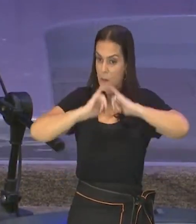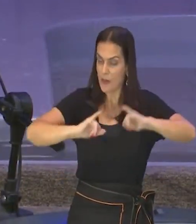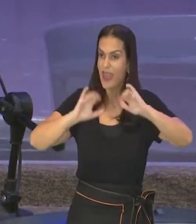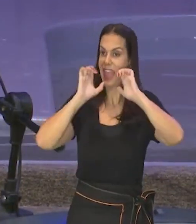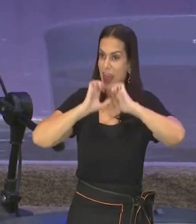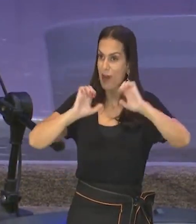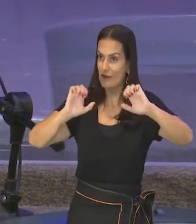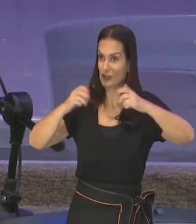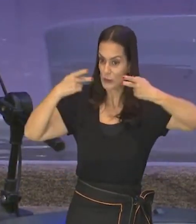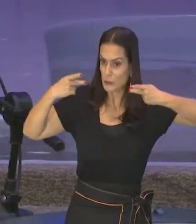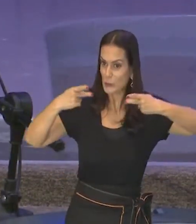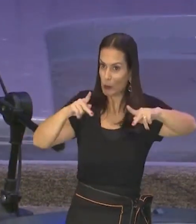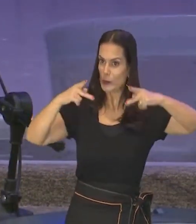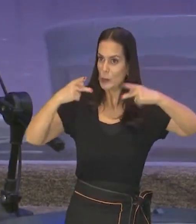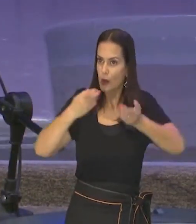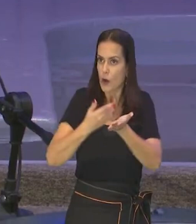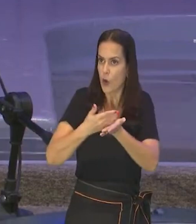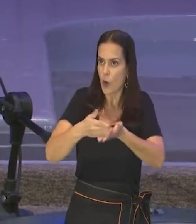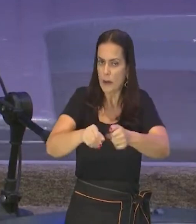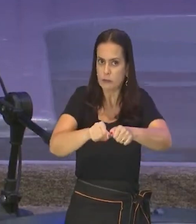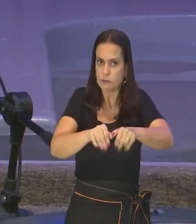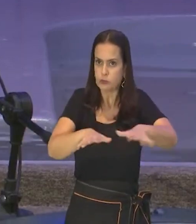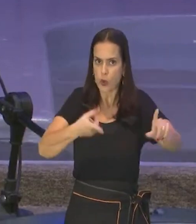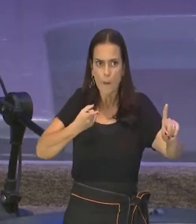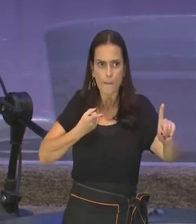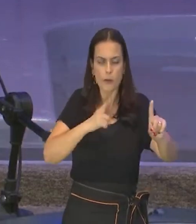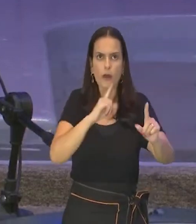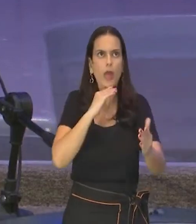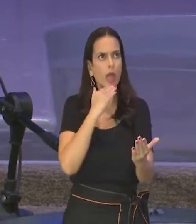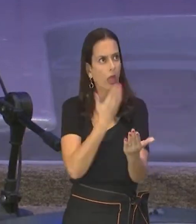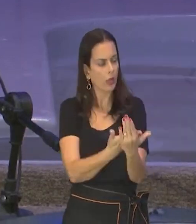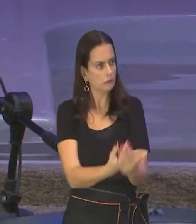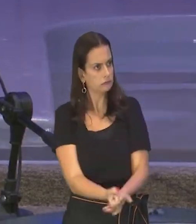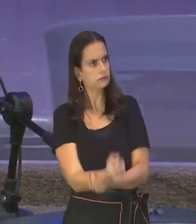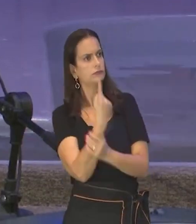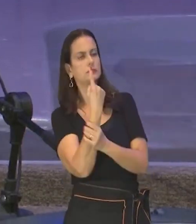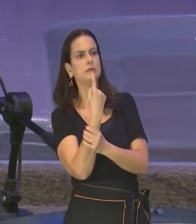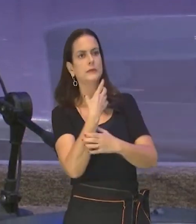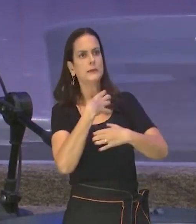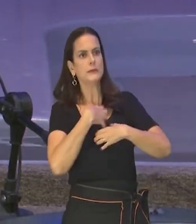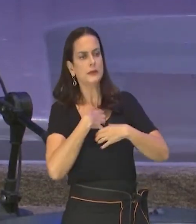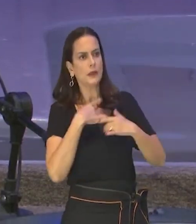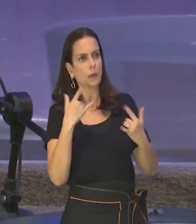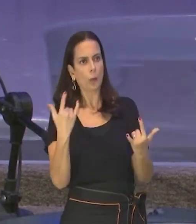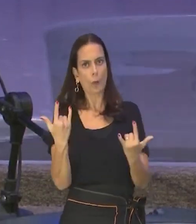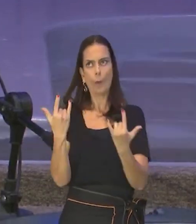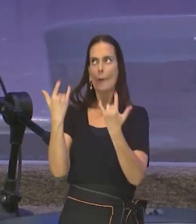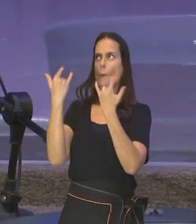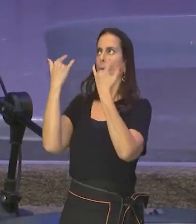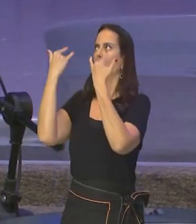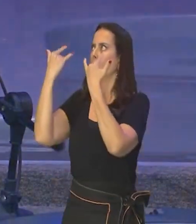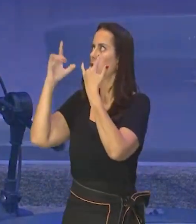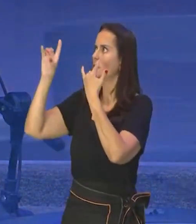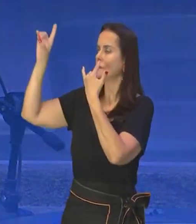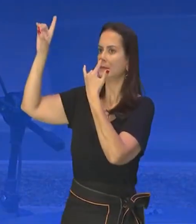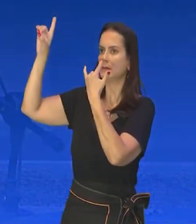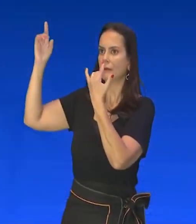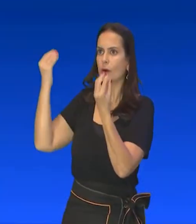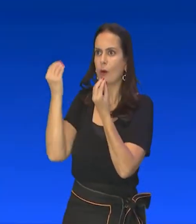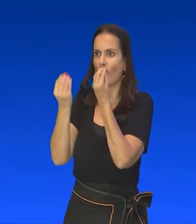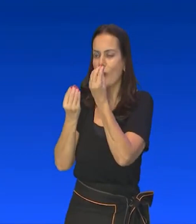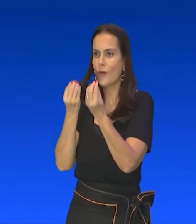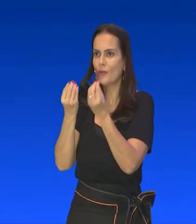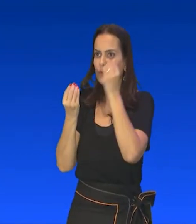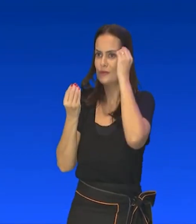Evangelho pregada pelos discípulos começa a provocar admiração, eles começam a se sentir atraídos